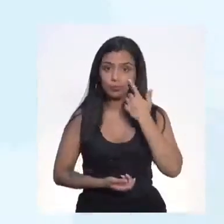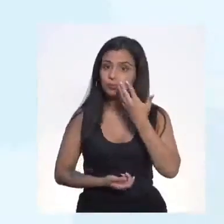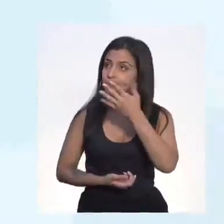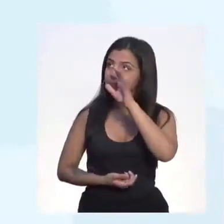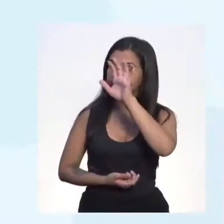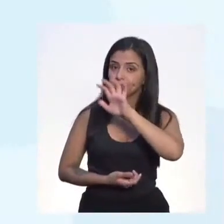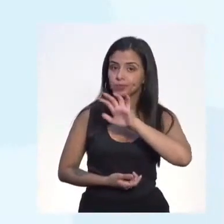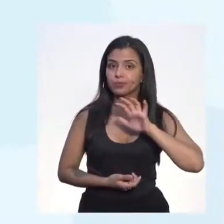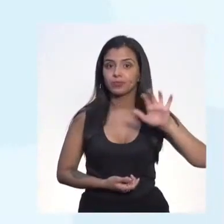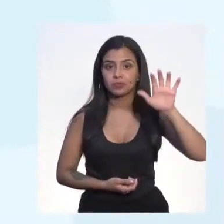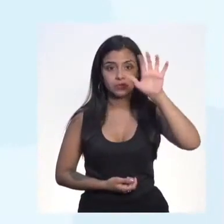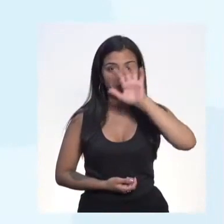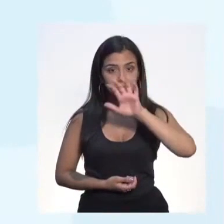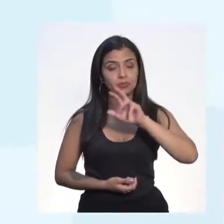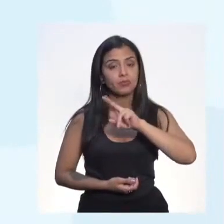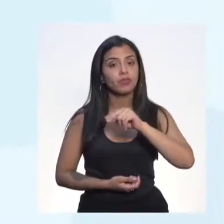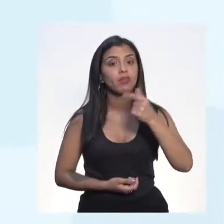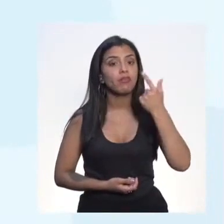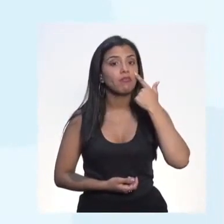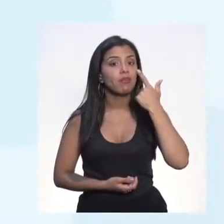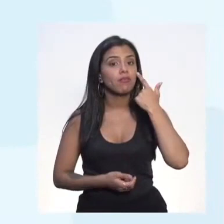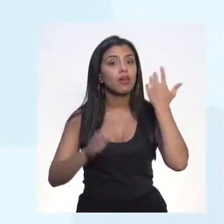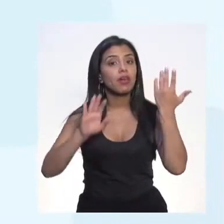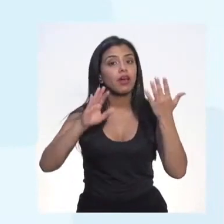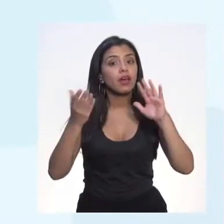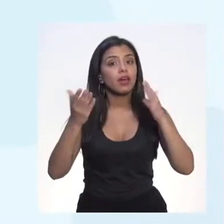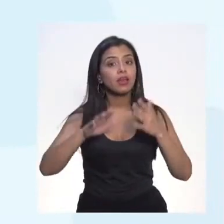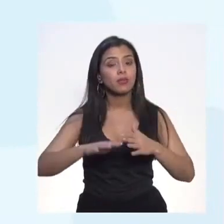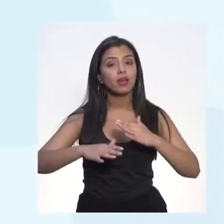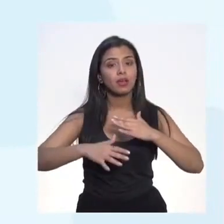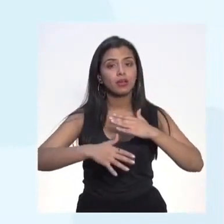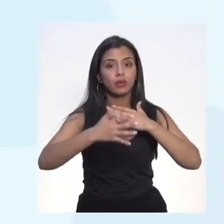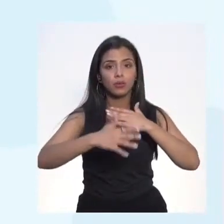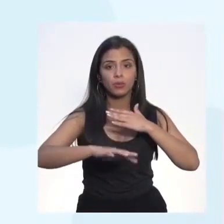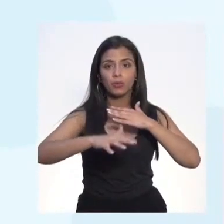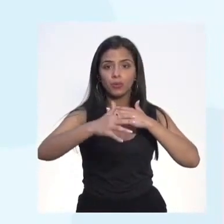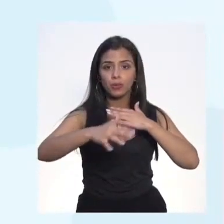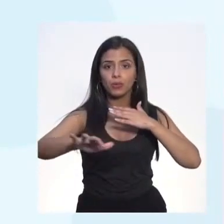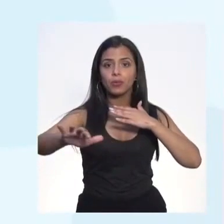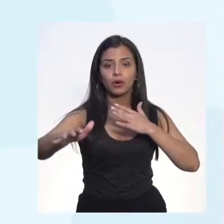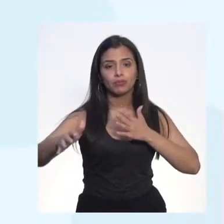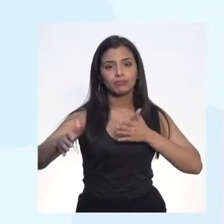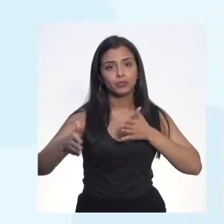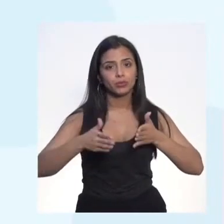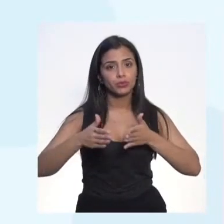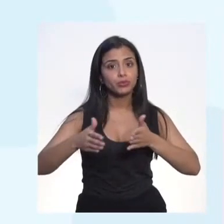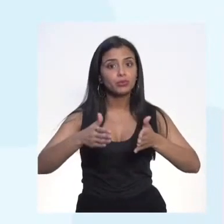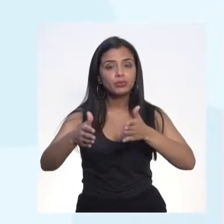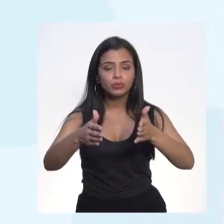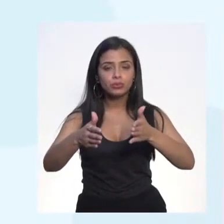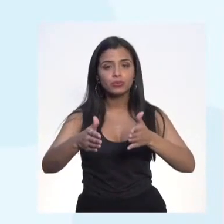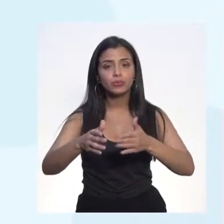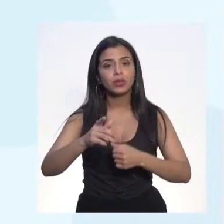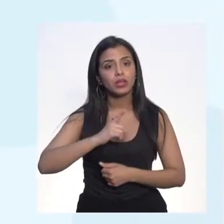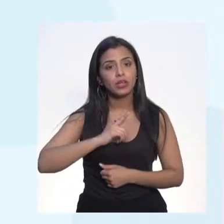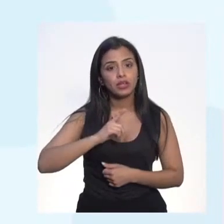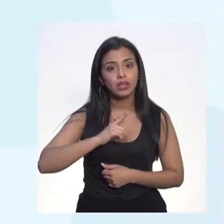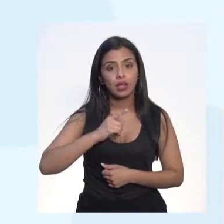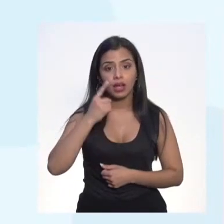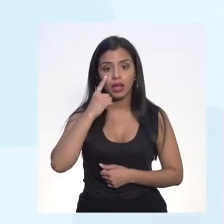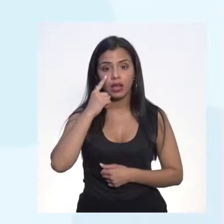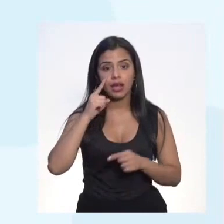acompanhem aí na tela, vocês vão ver climas e correntes marítimas. Então, nós temos as correntes marítimas que são as setas,